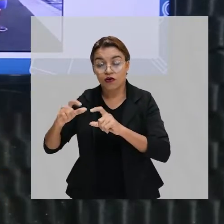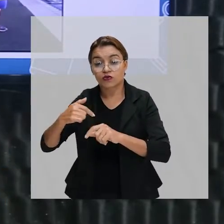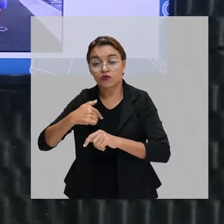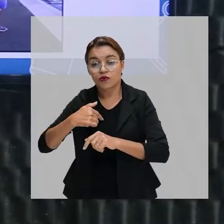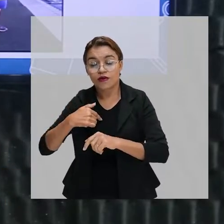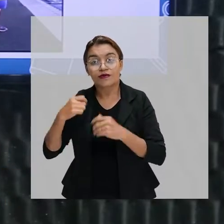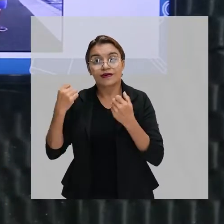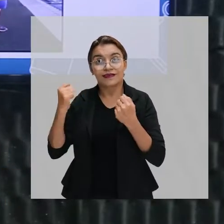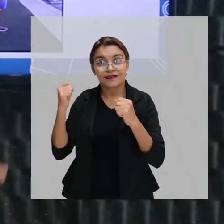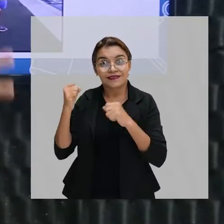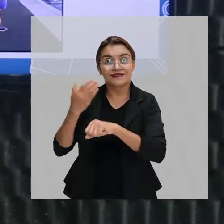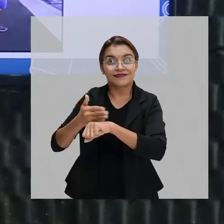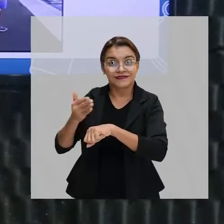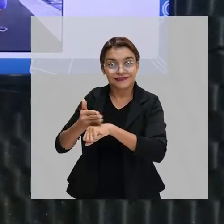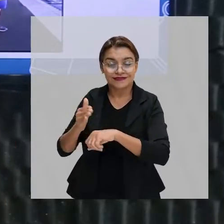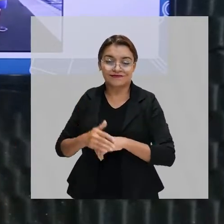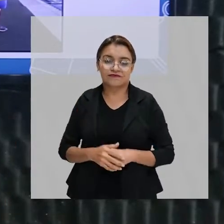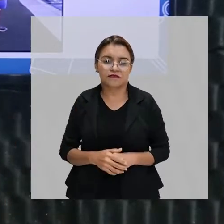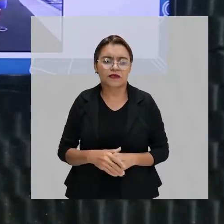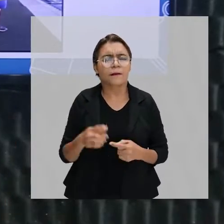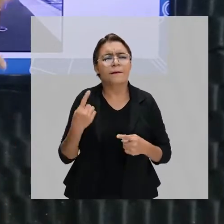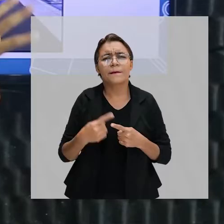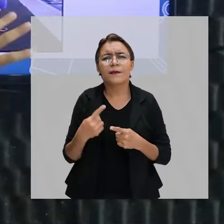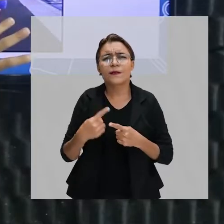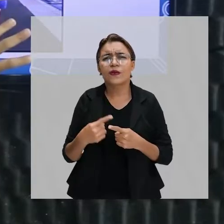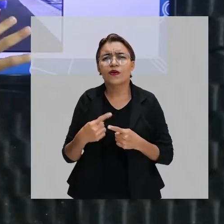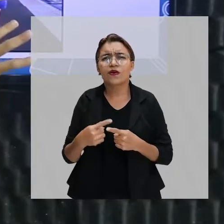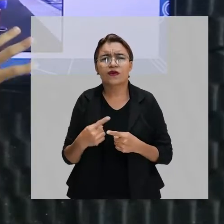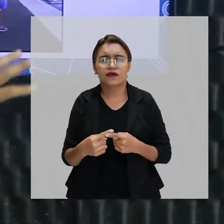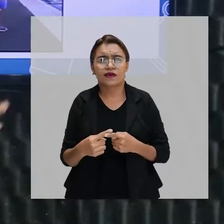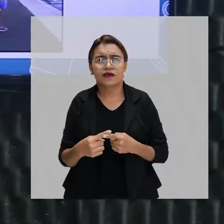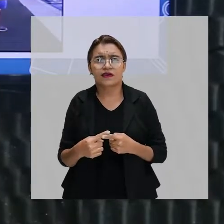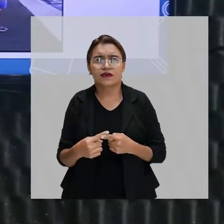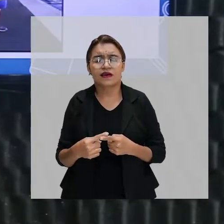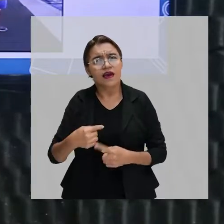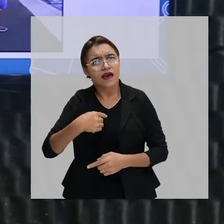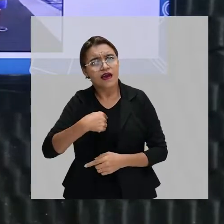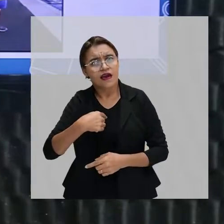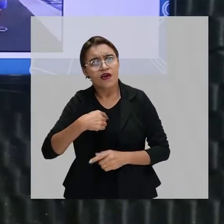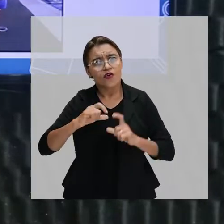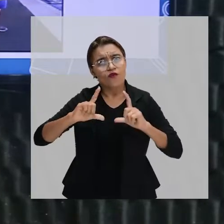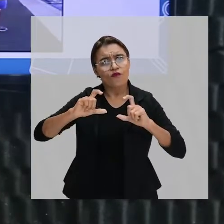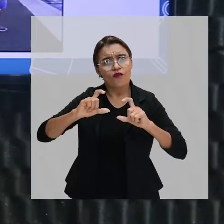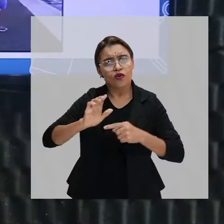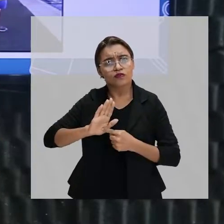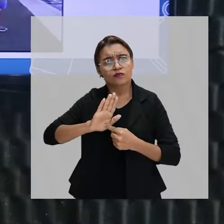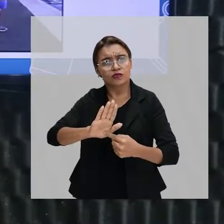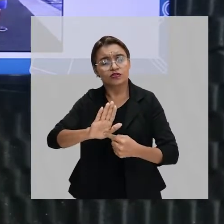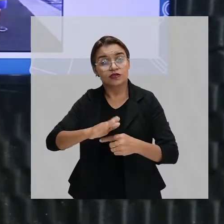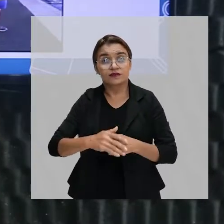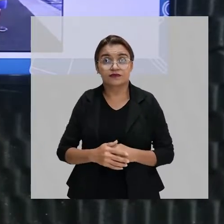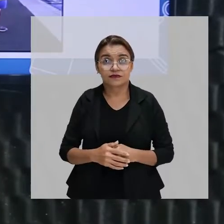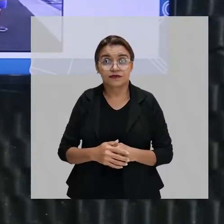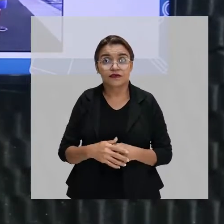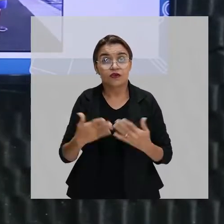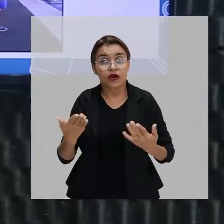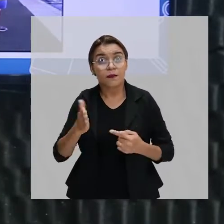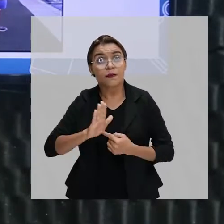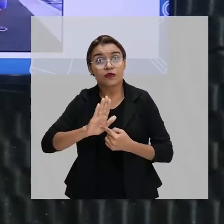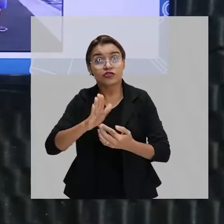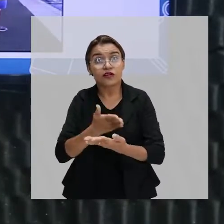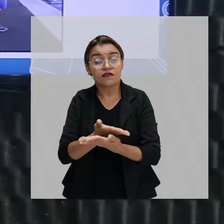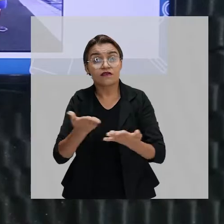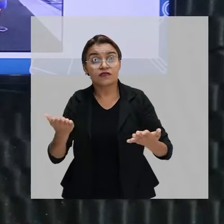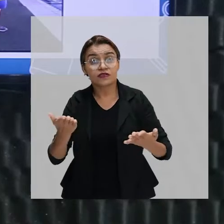Treinamento por que que eu fiz questão de colocar eu aqui porque eu não quero sempre associar a educação física